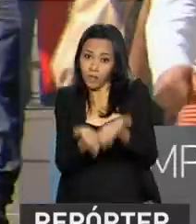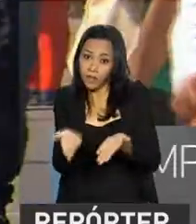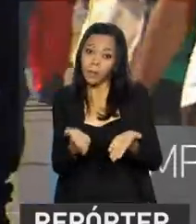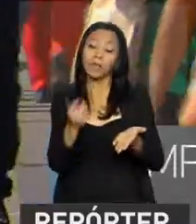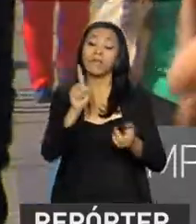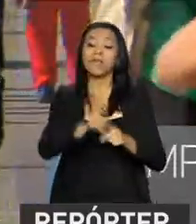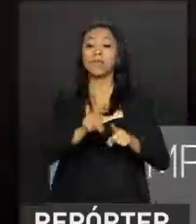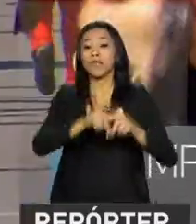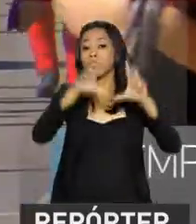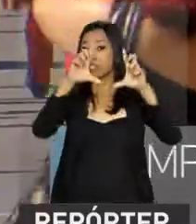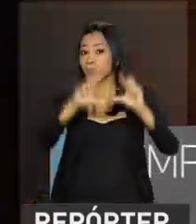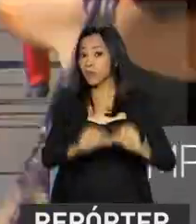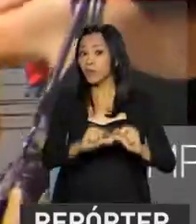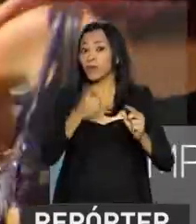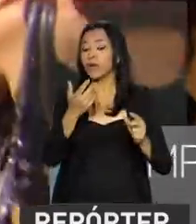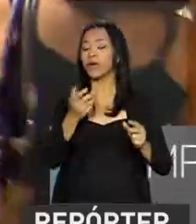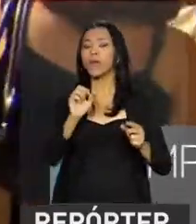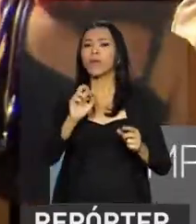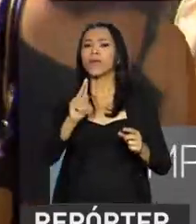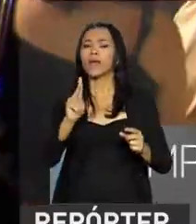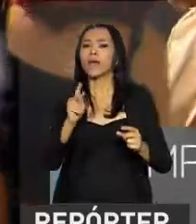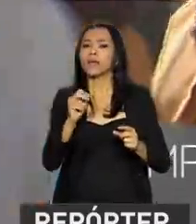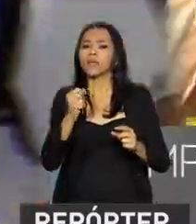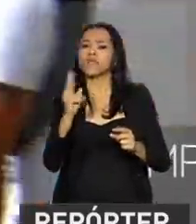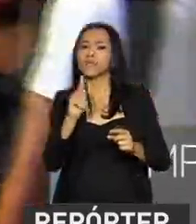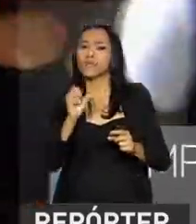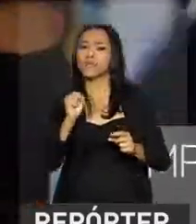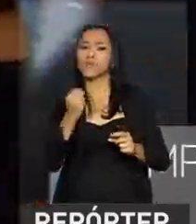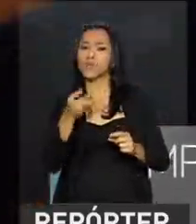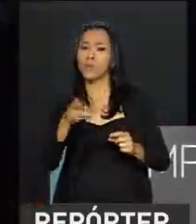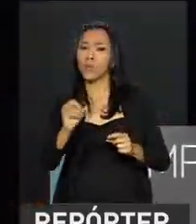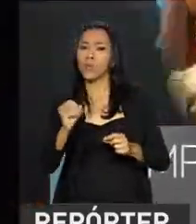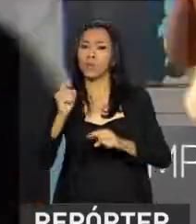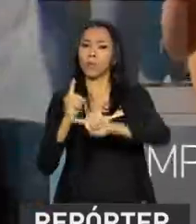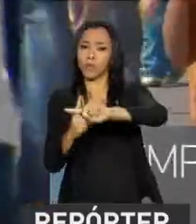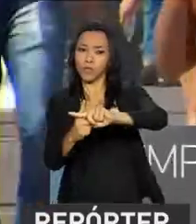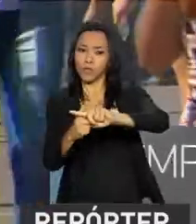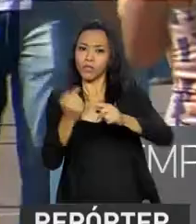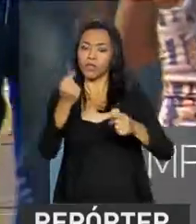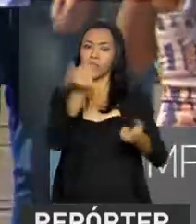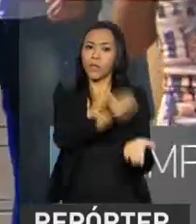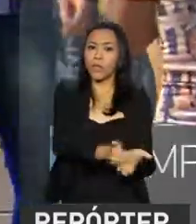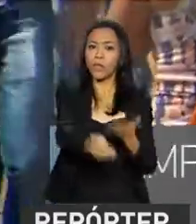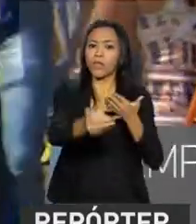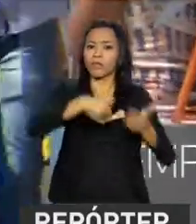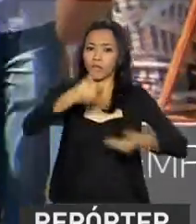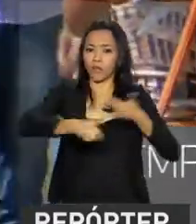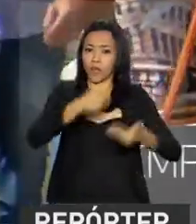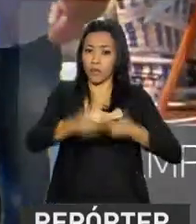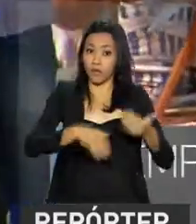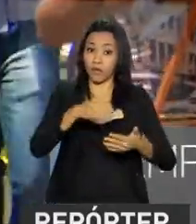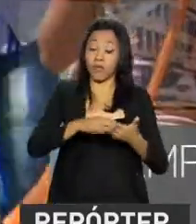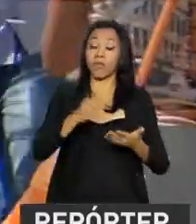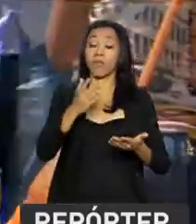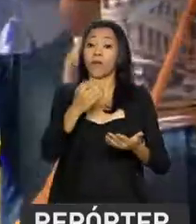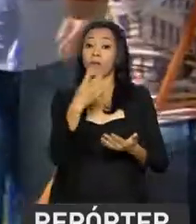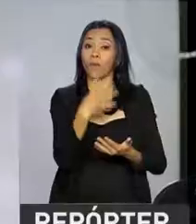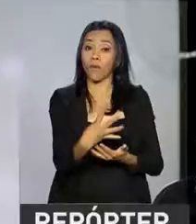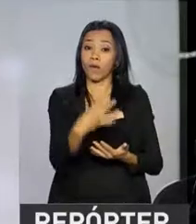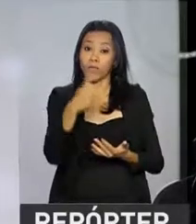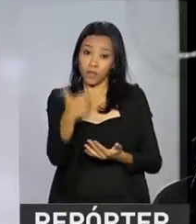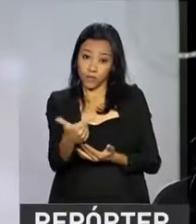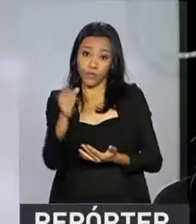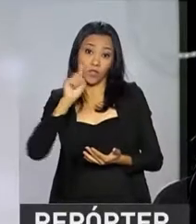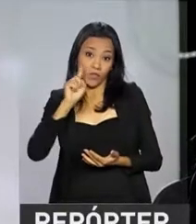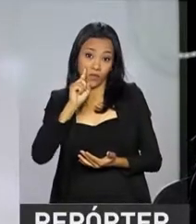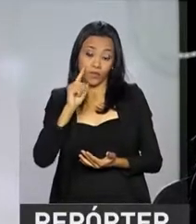entre o diagnóstico soropositivo e o início do tratamento do HIV, de 161 dias para 42.